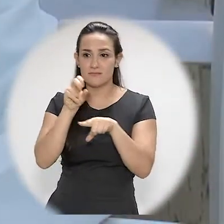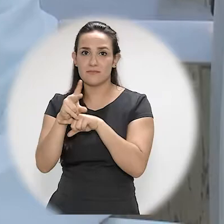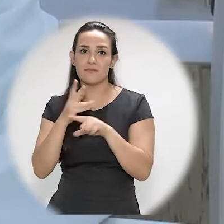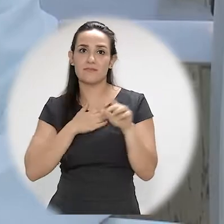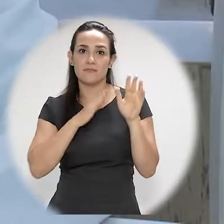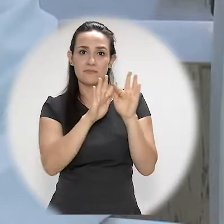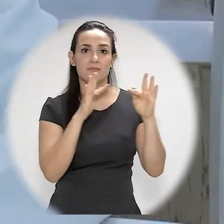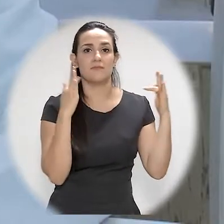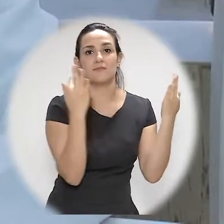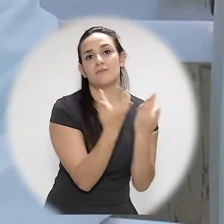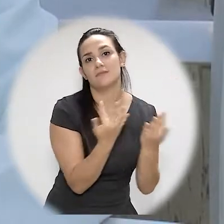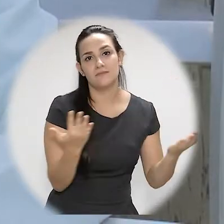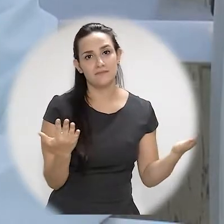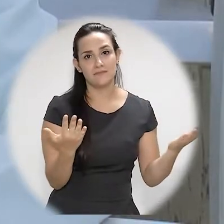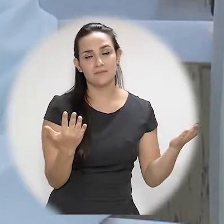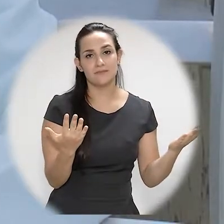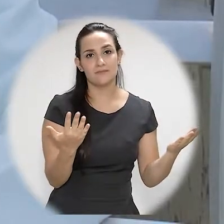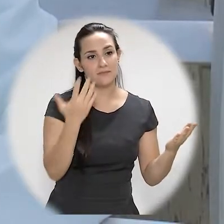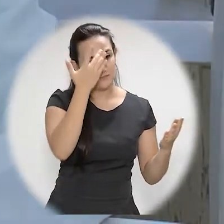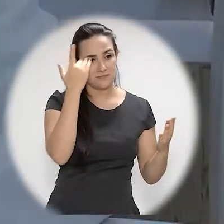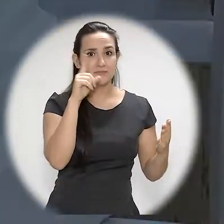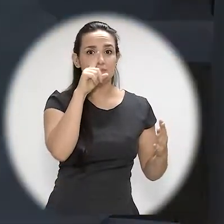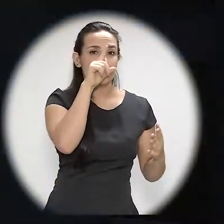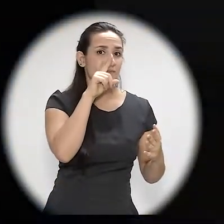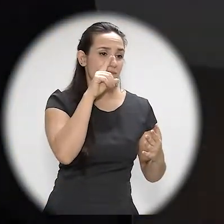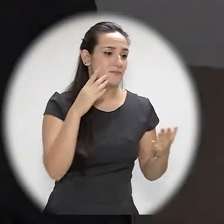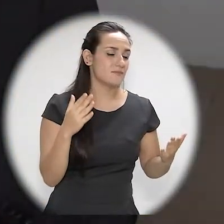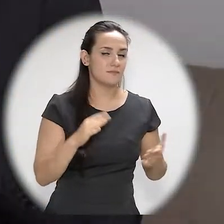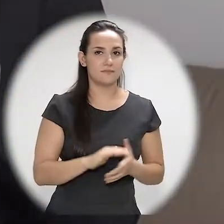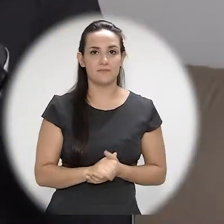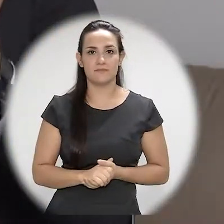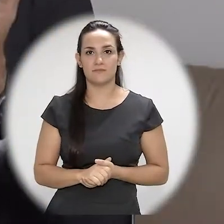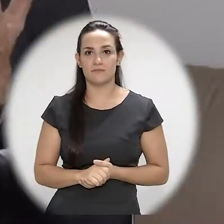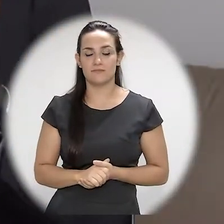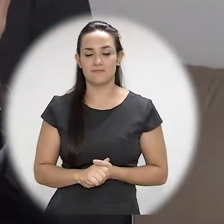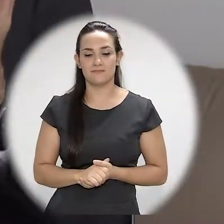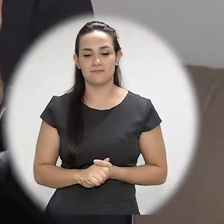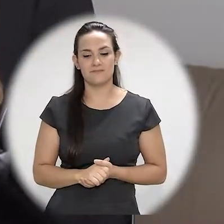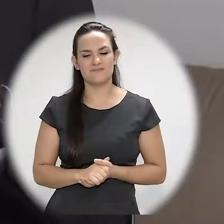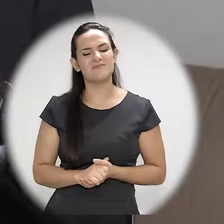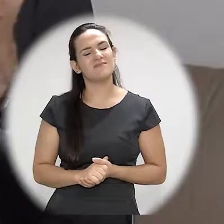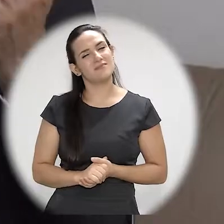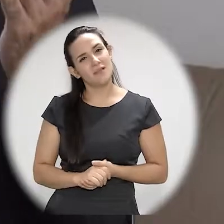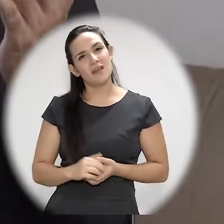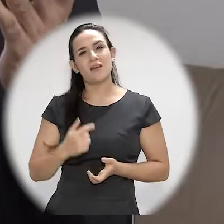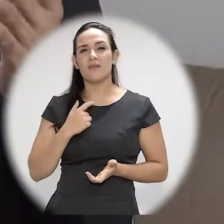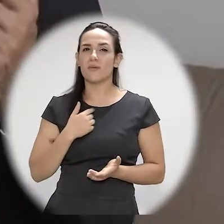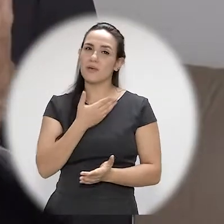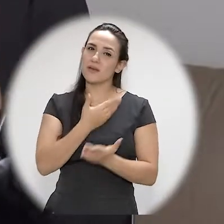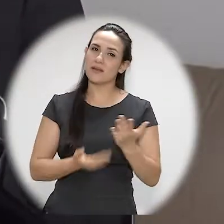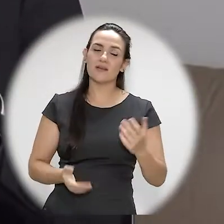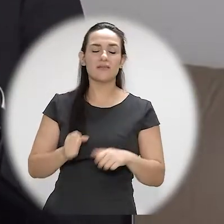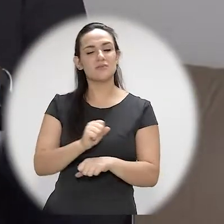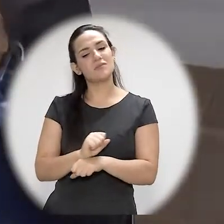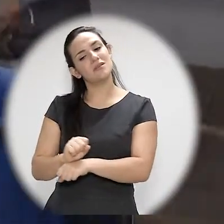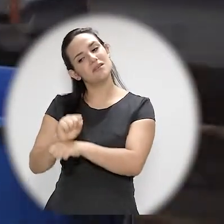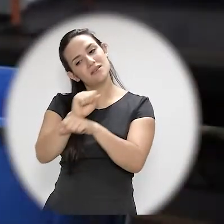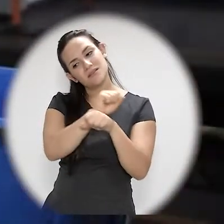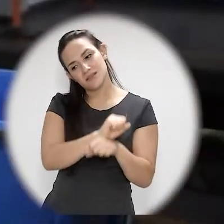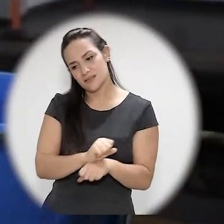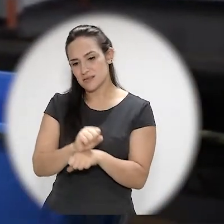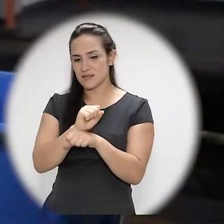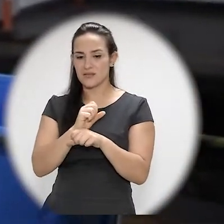entes queridos ou para pessoas que estão em grupo de risco. Nós fomos perdendo também muito da esperança, da confiança,